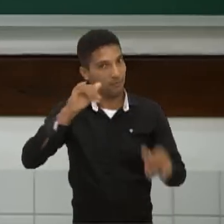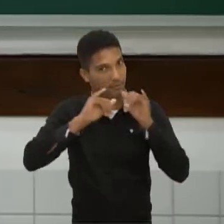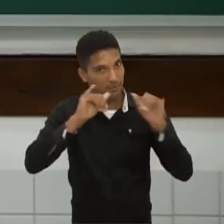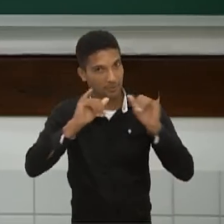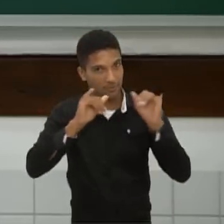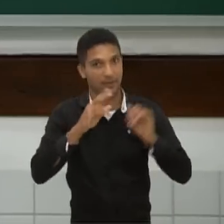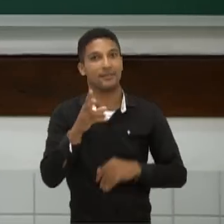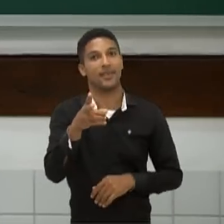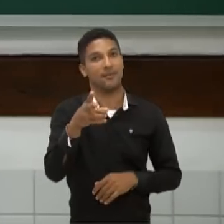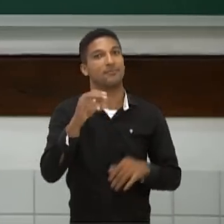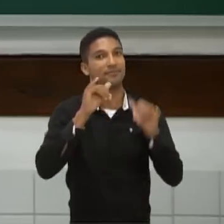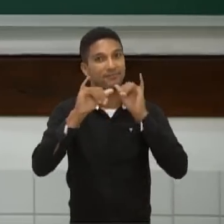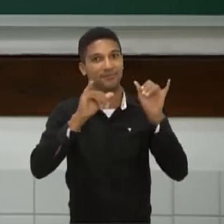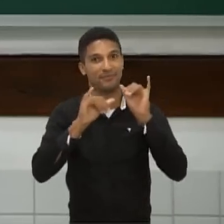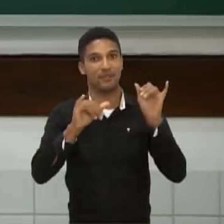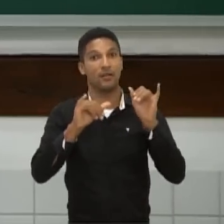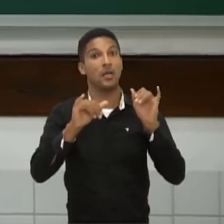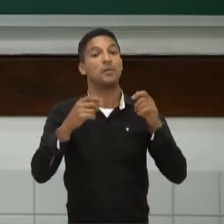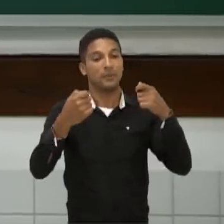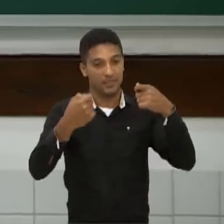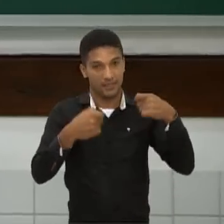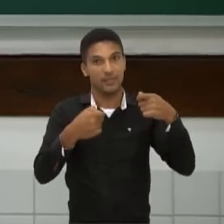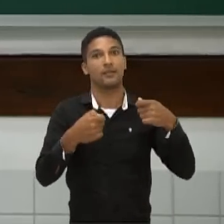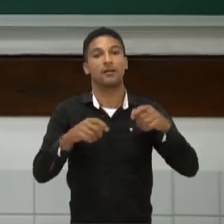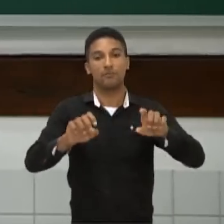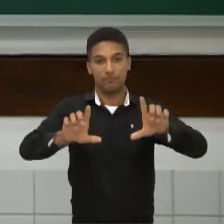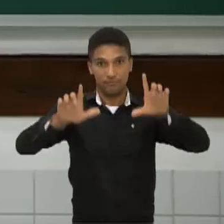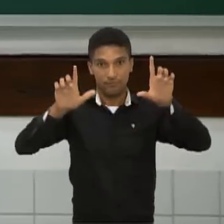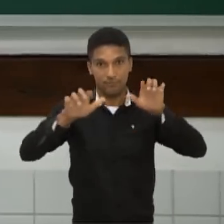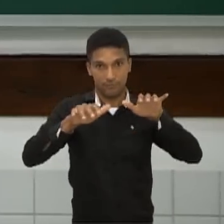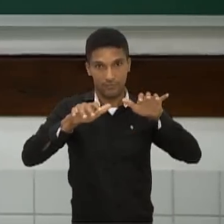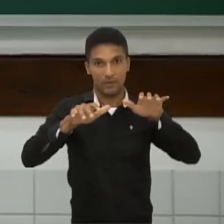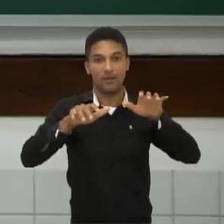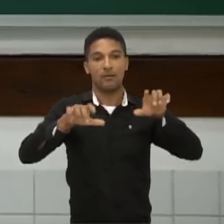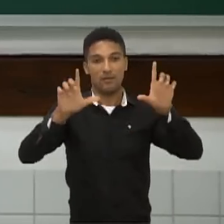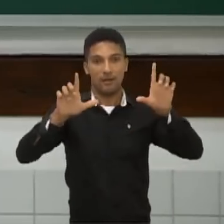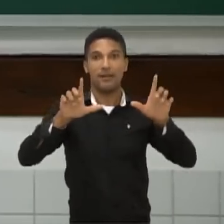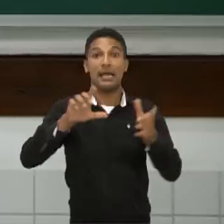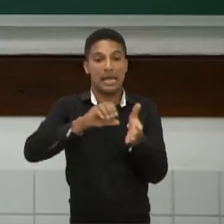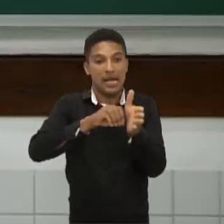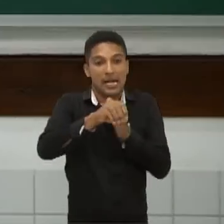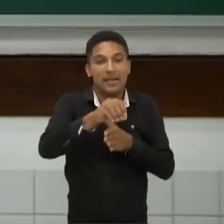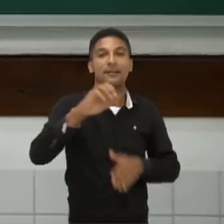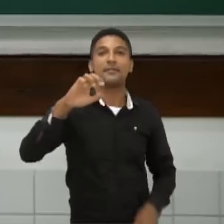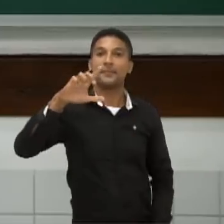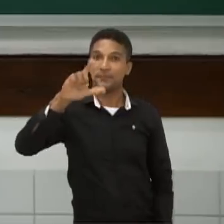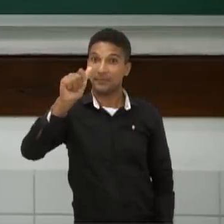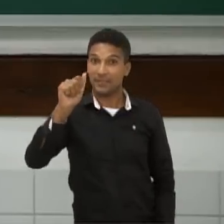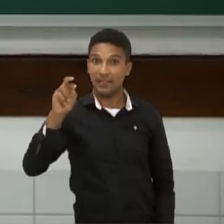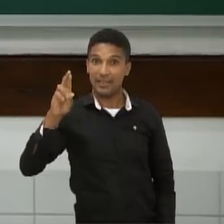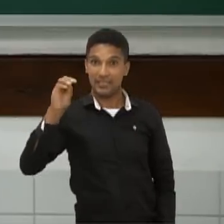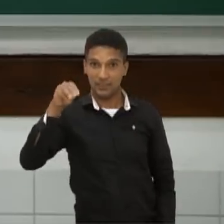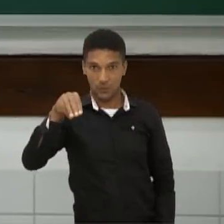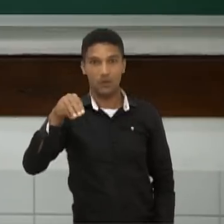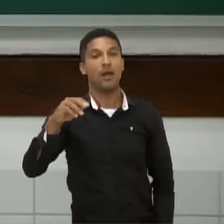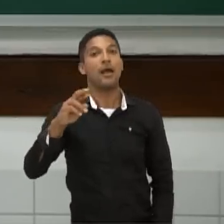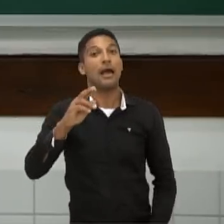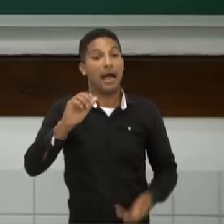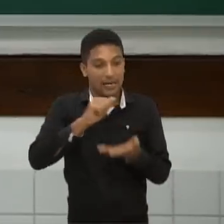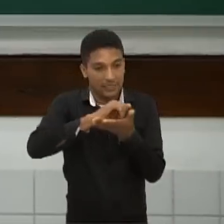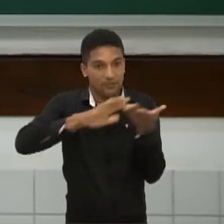para vocês, né? Que tem que entrar lá no Classroom, resolva as atividades, elas estão sendo pensadas aí com muito carinho para vocês,